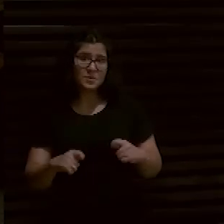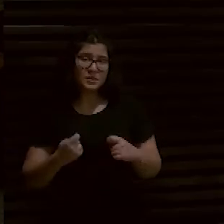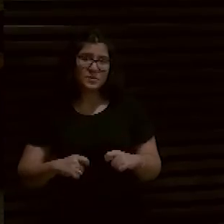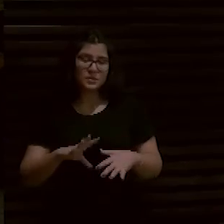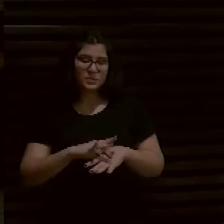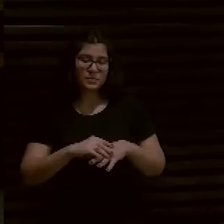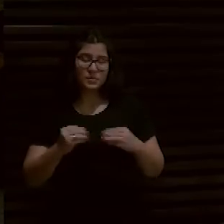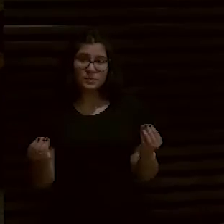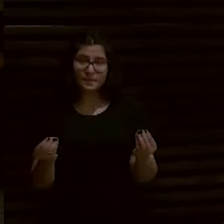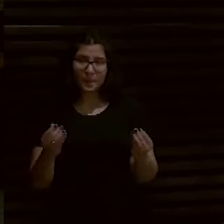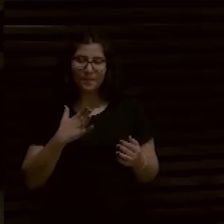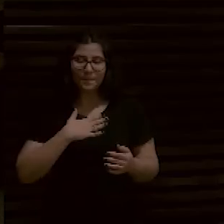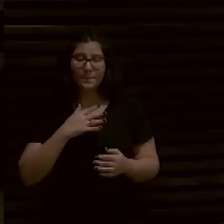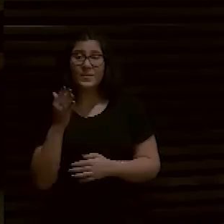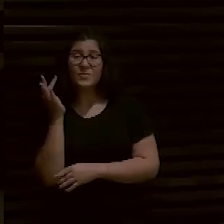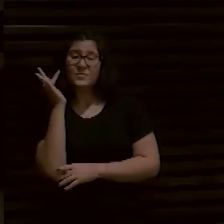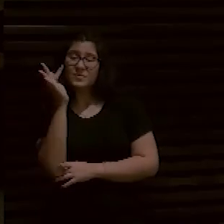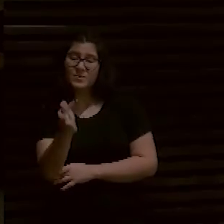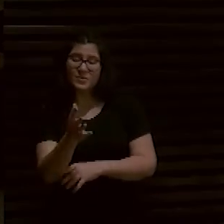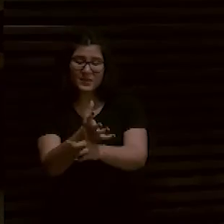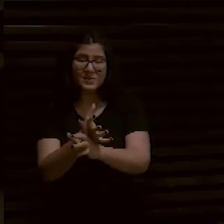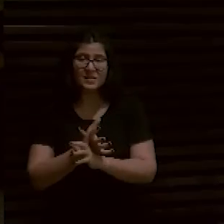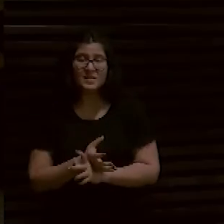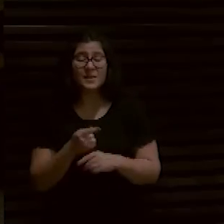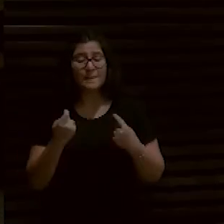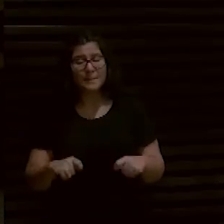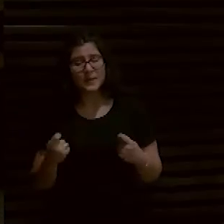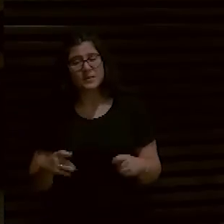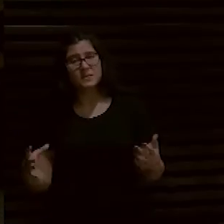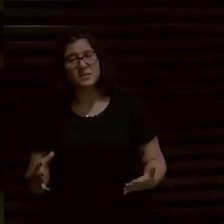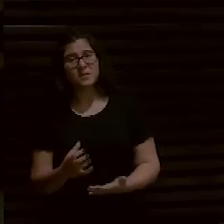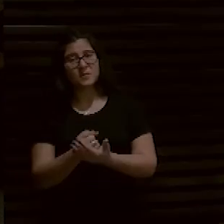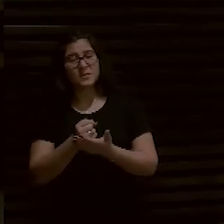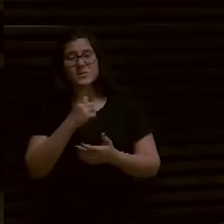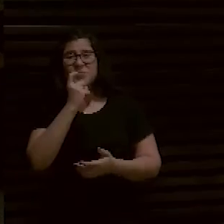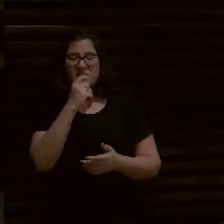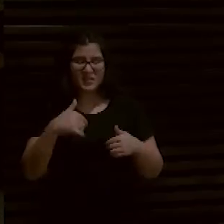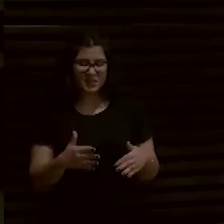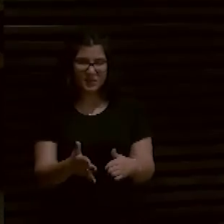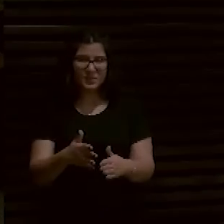Porque o meu destino é o deserto, eu preciso de salvação, de água.